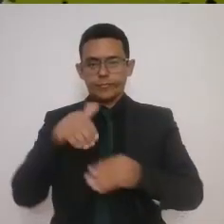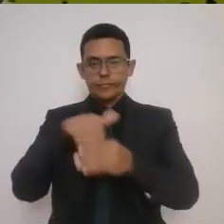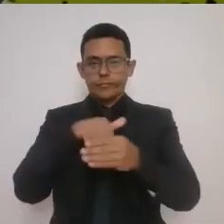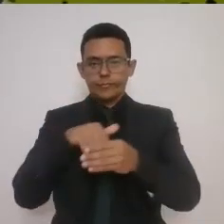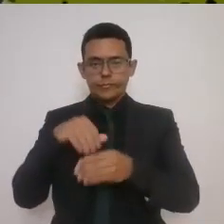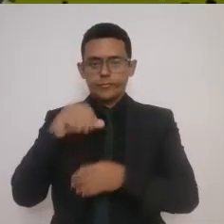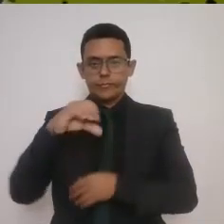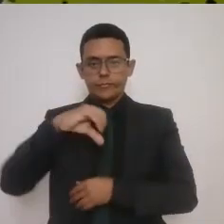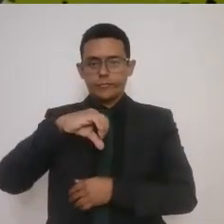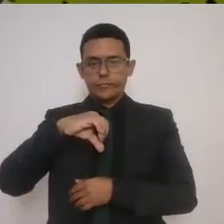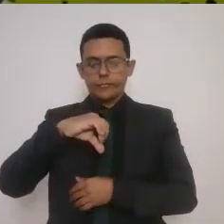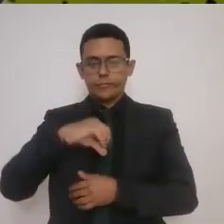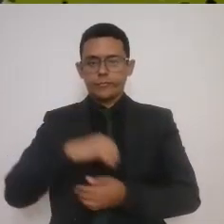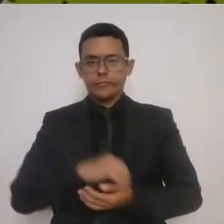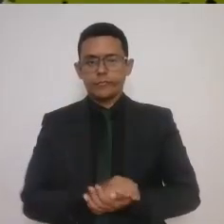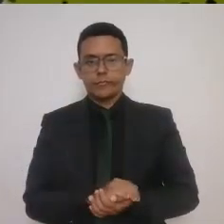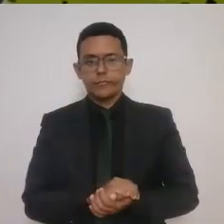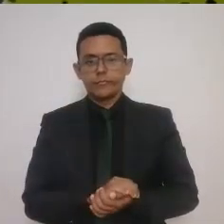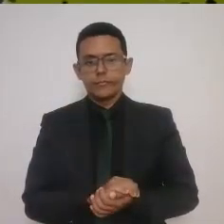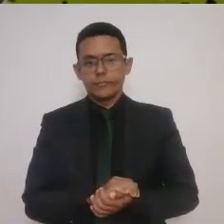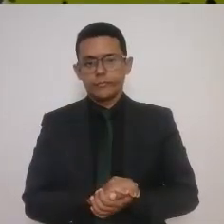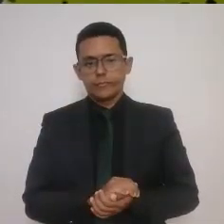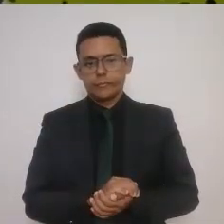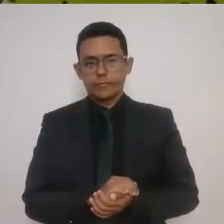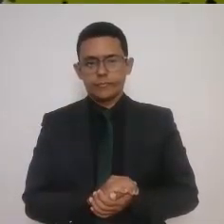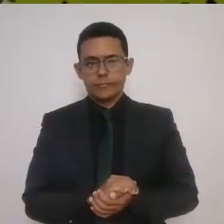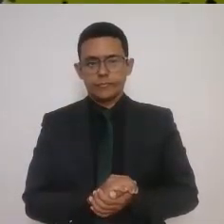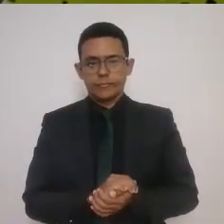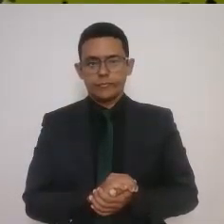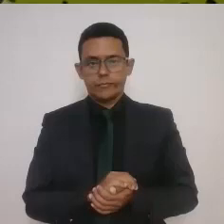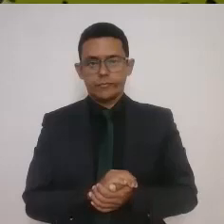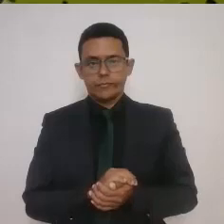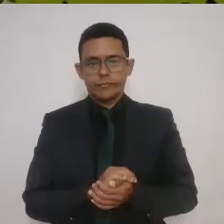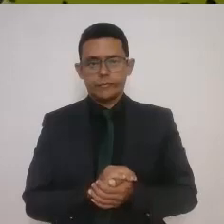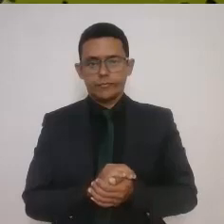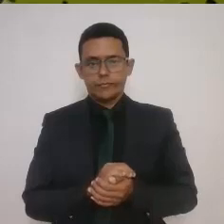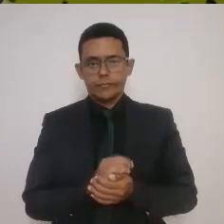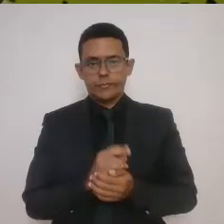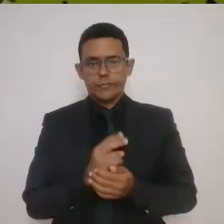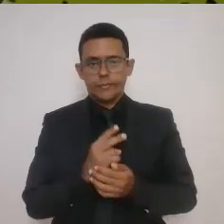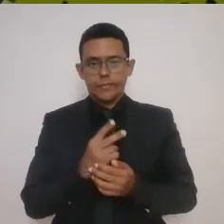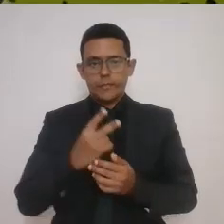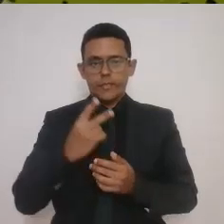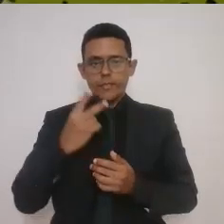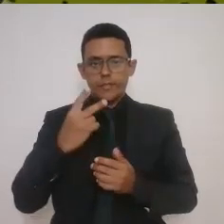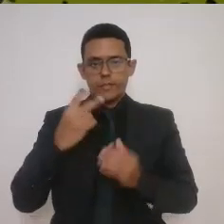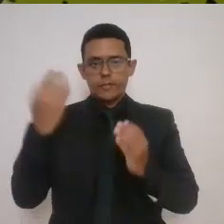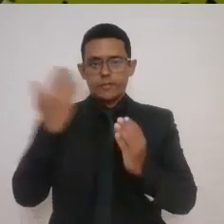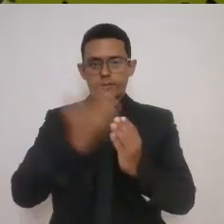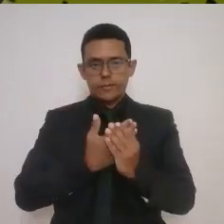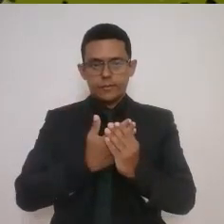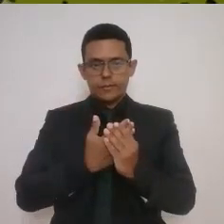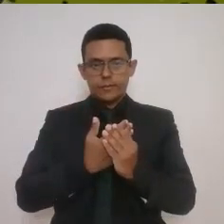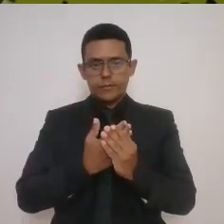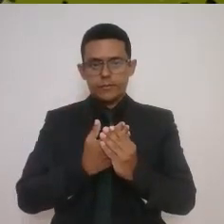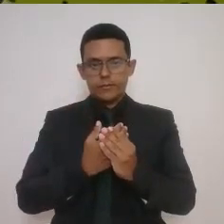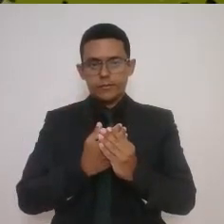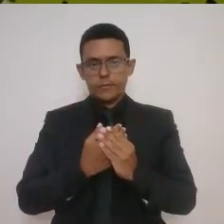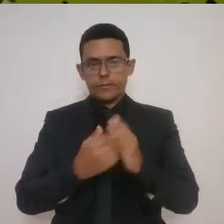nós temos os seguintes: são dois processos que independem de pauta. É o conflito de jurisdição